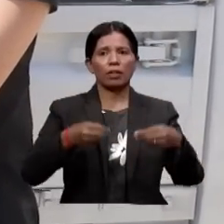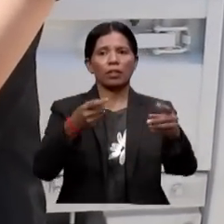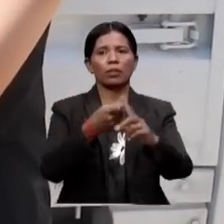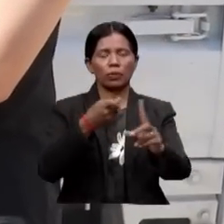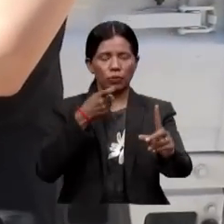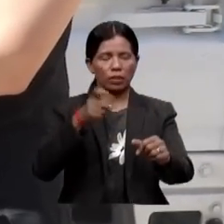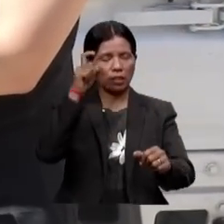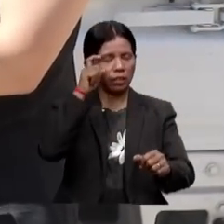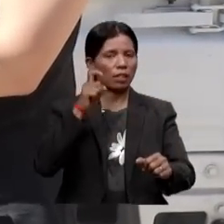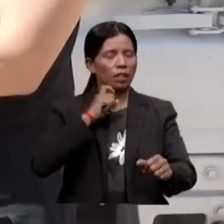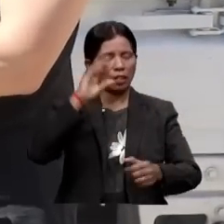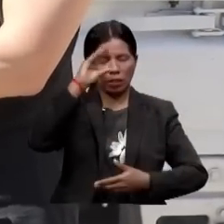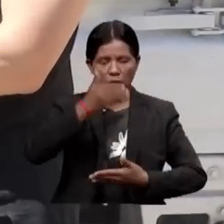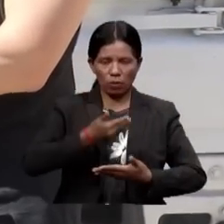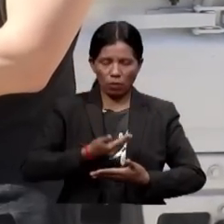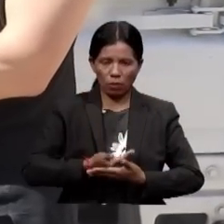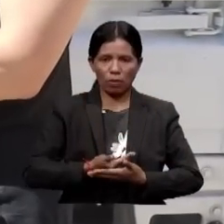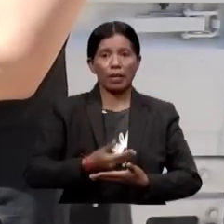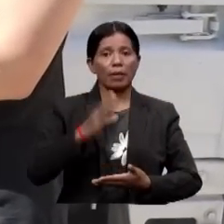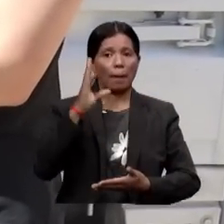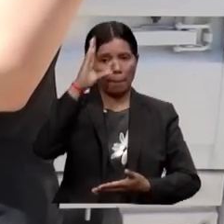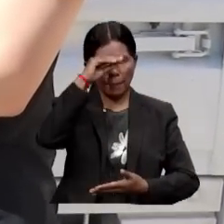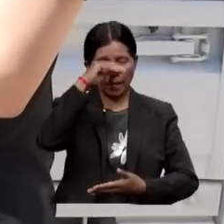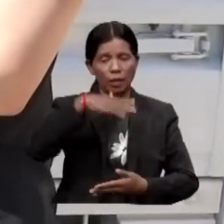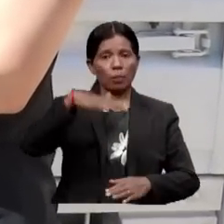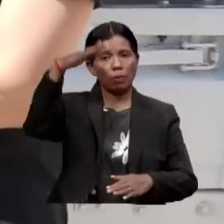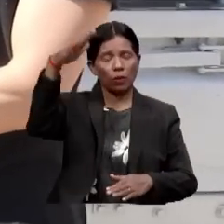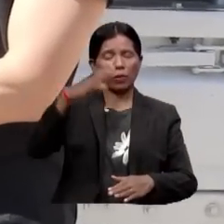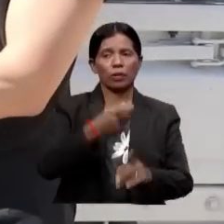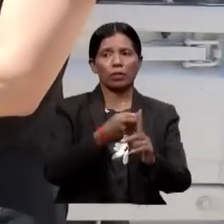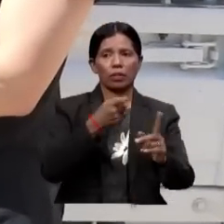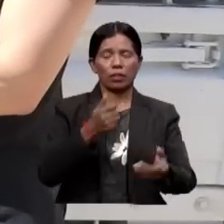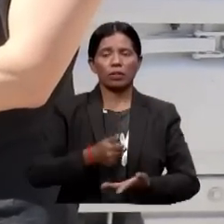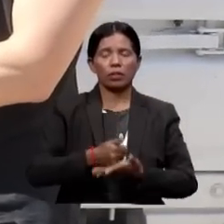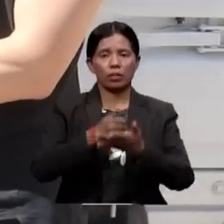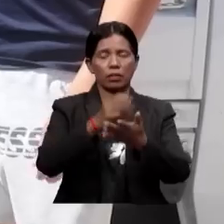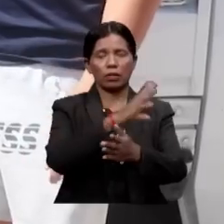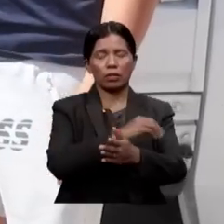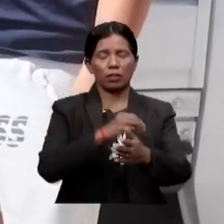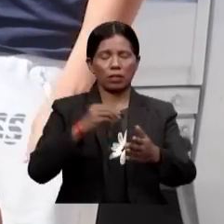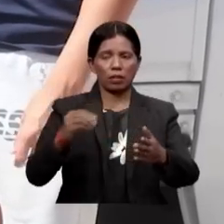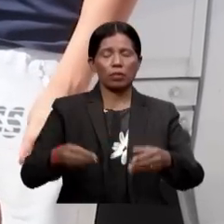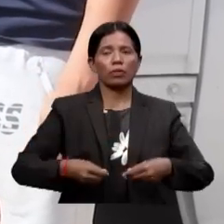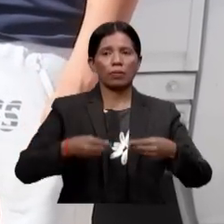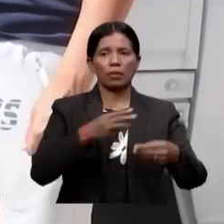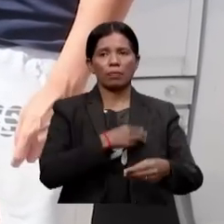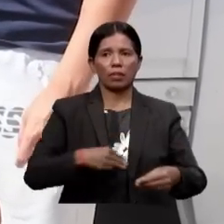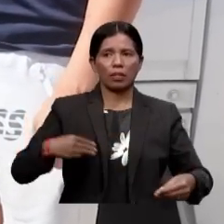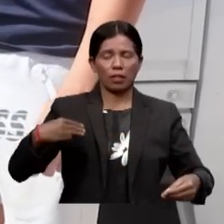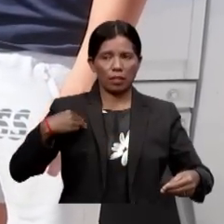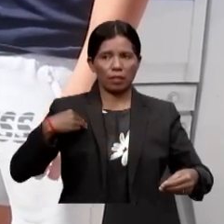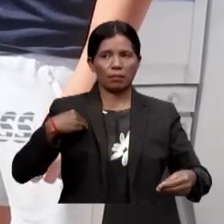Kairala Sanonismão ne Oan Manebot Alexander, ba assistente superiora congregação irmã franciscana Taibesi,